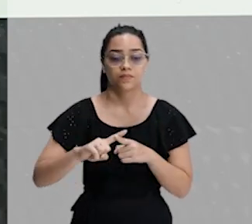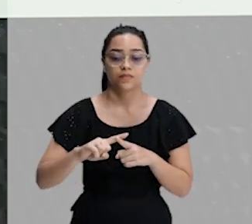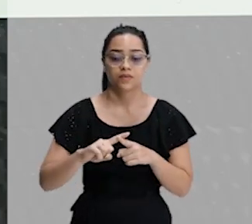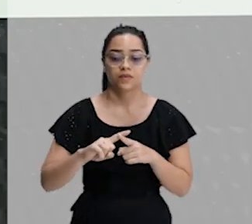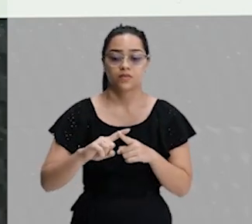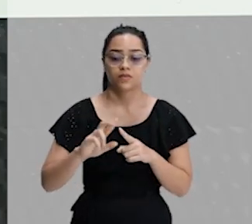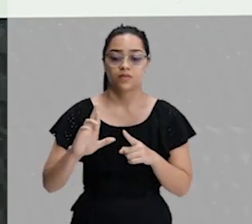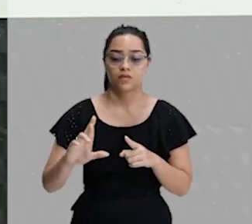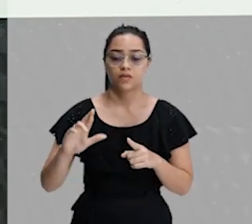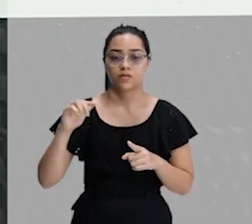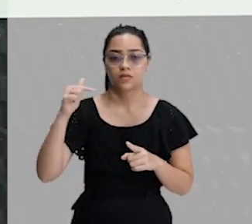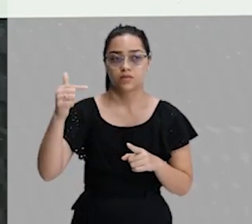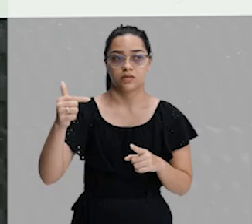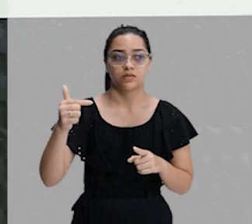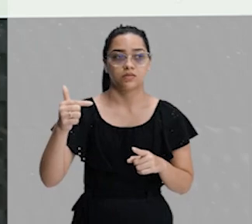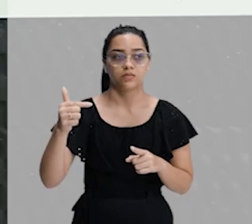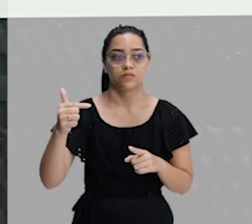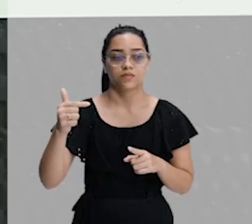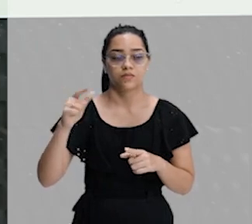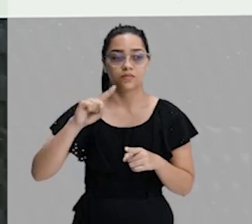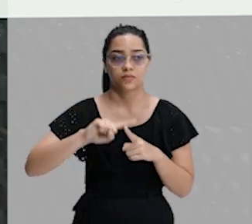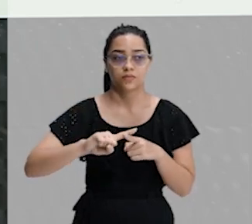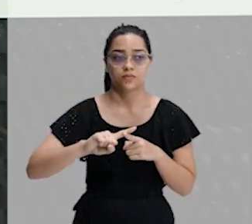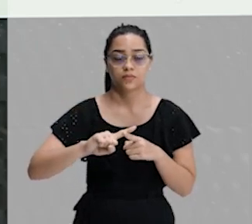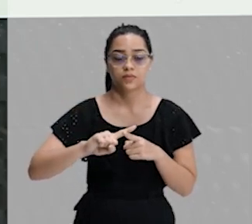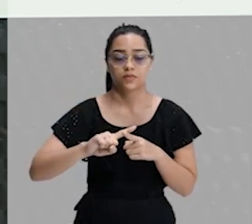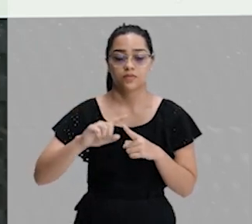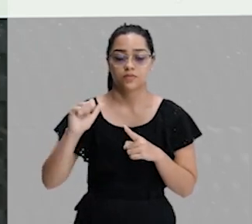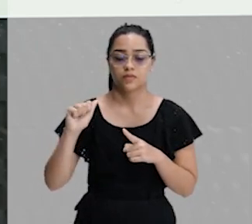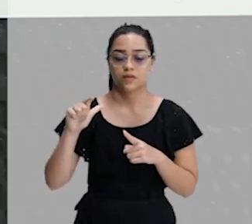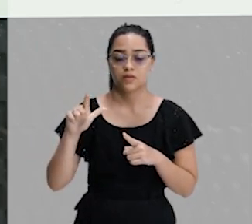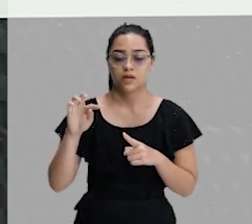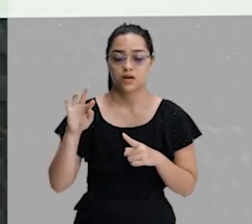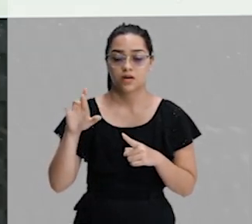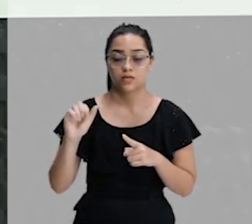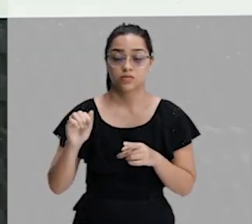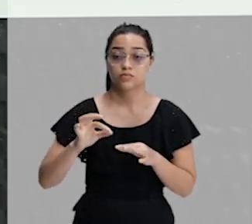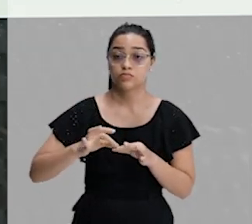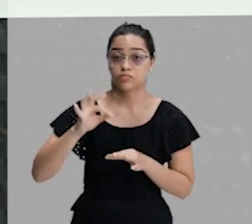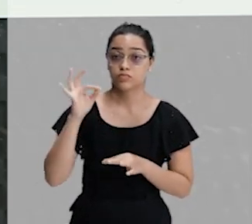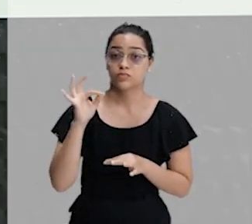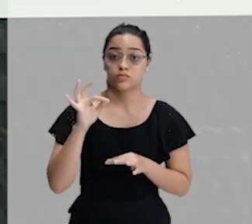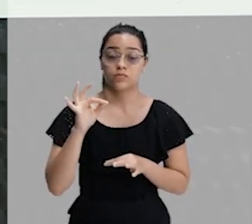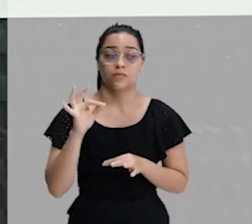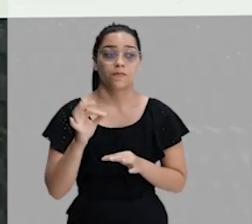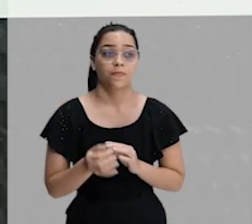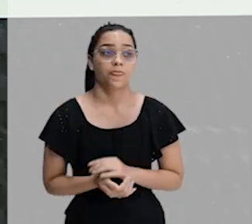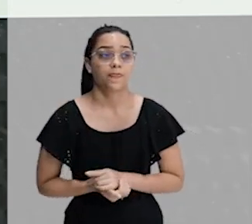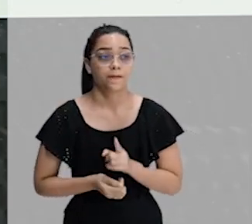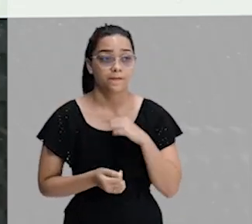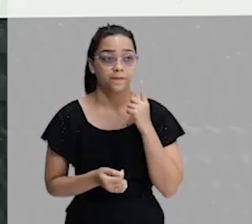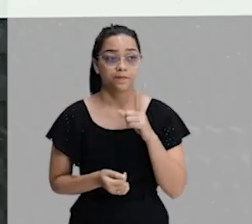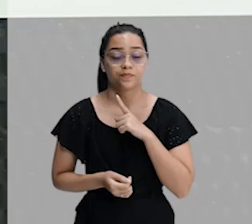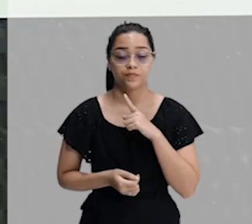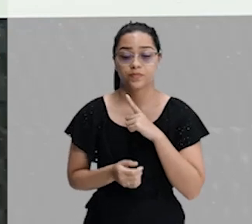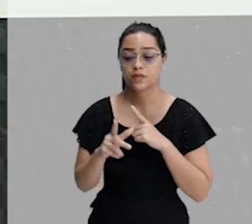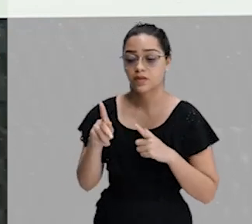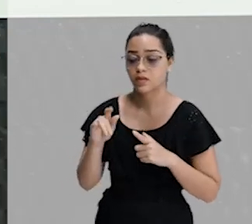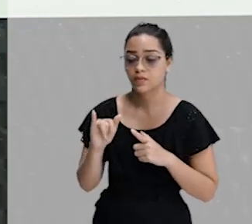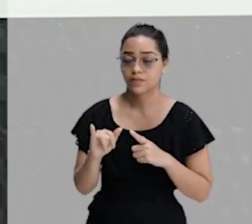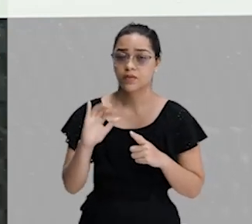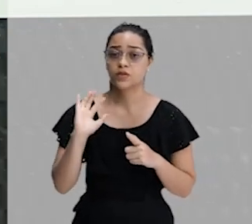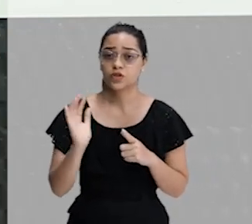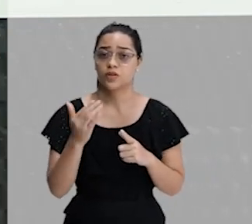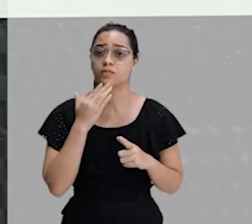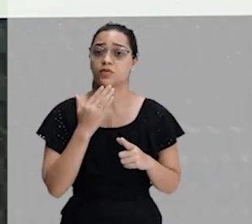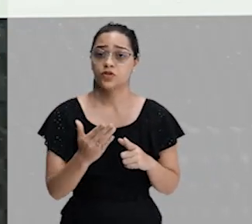raio ao quadrado multiplicado pela altura. Tá? Então, nós vamos ter que o π, aqui